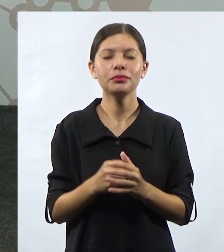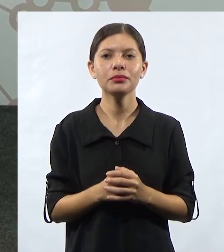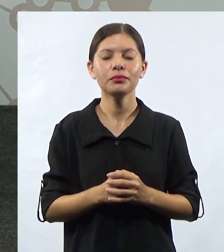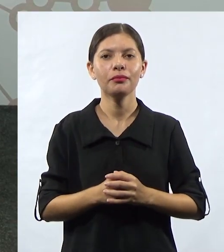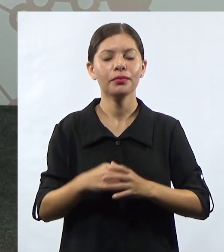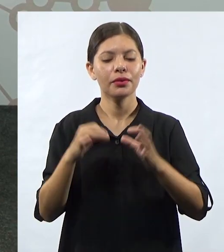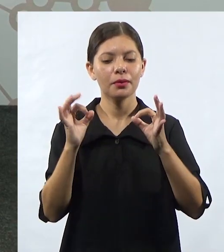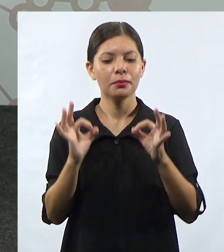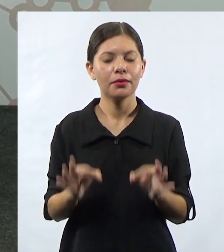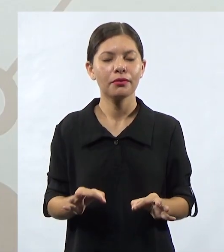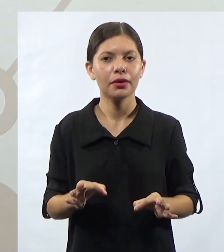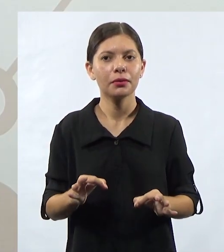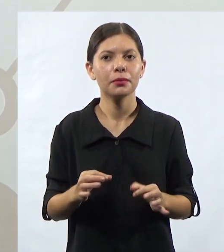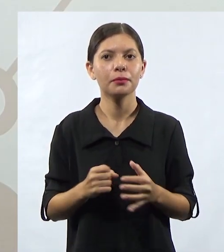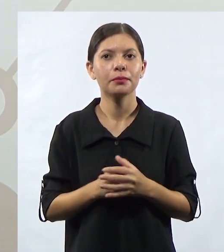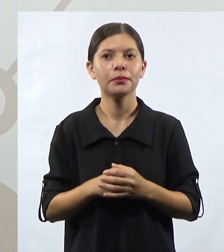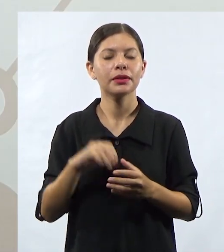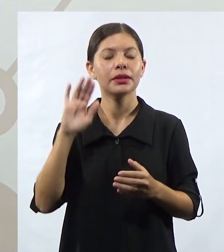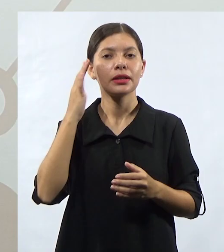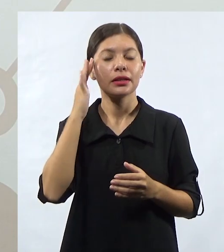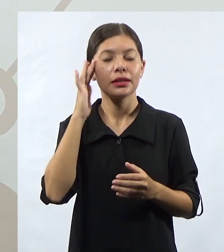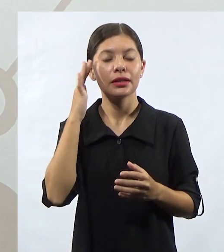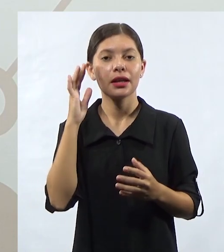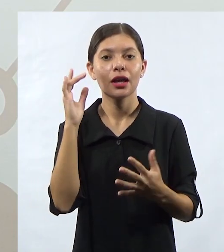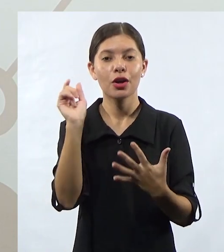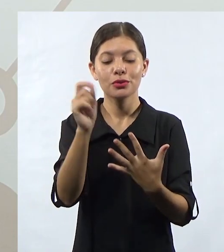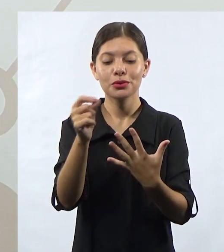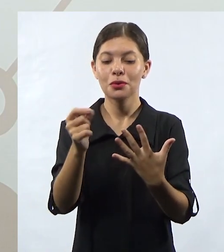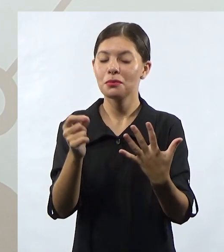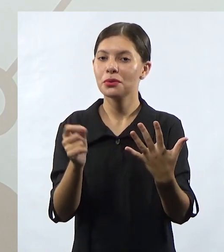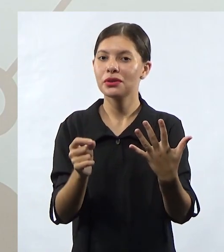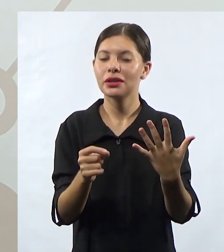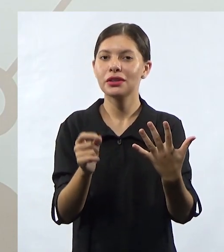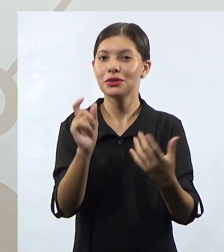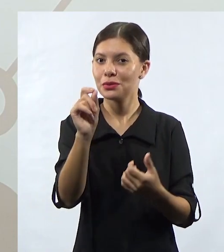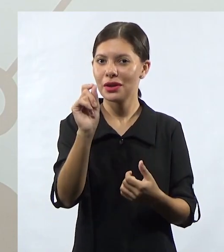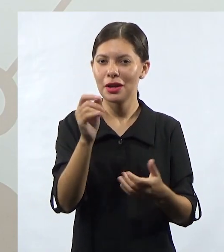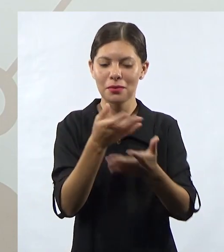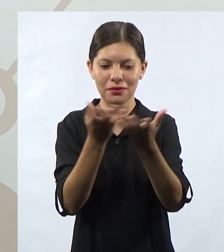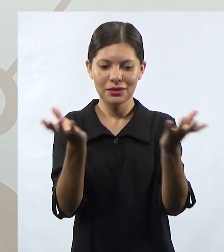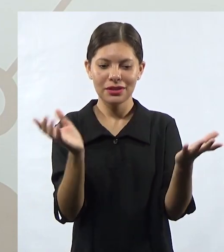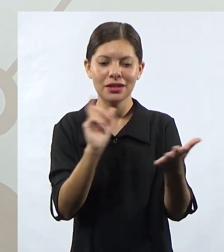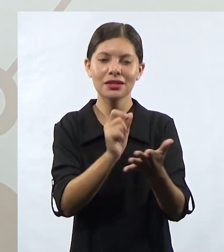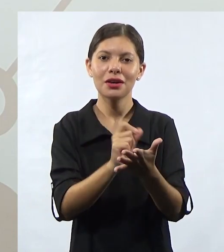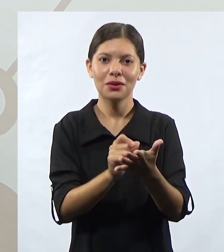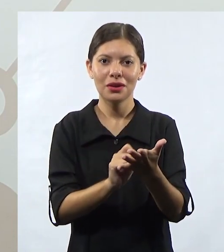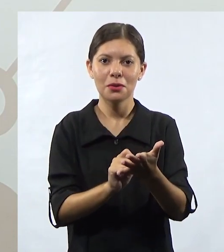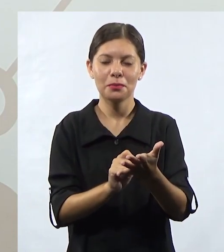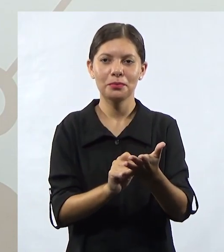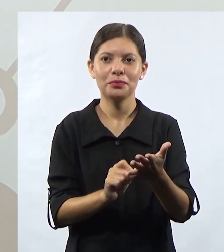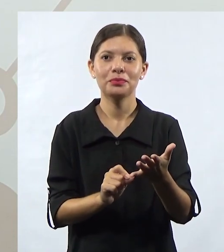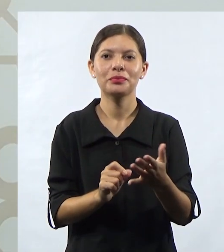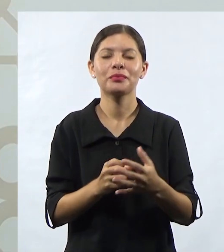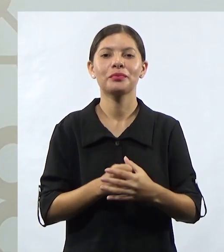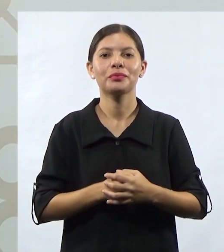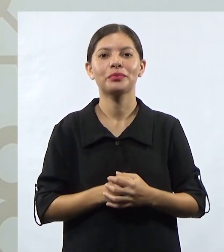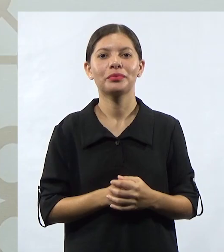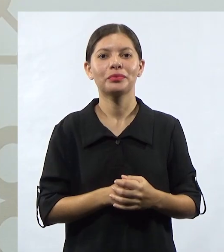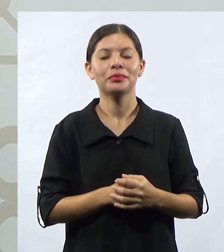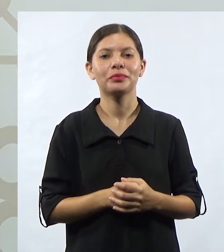para a gente entender, né, professora, quais são os componentes, assim, rapidinho, para o pessoal já anotar e a gente partir para o próximo. Tome nota.